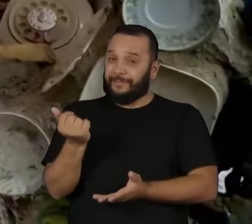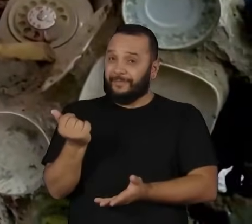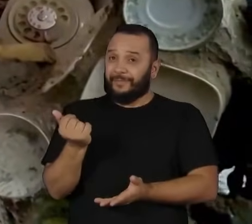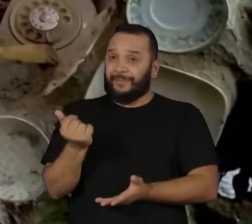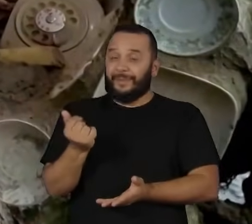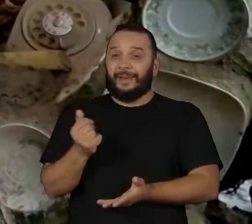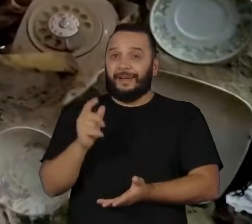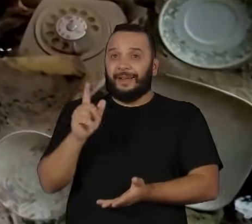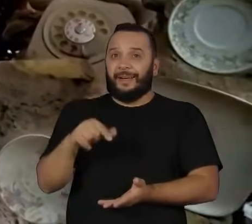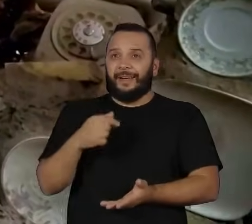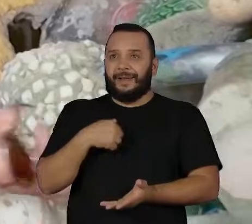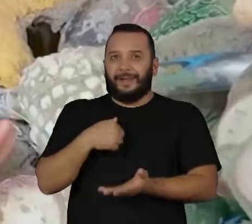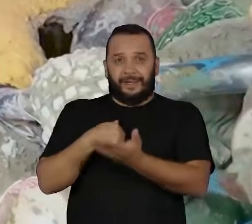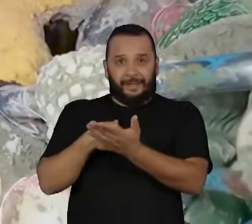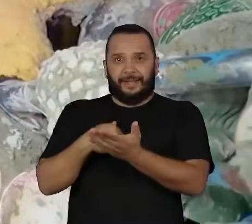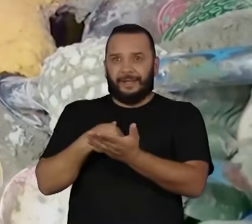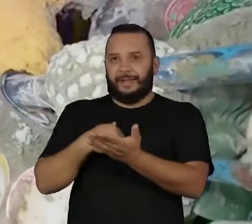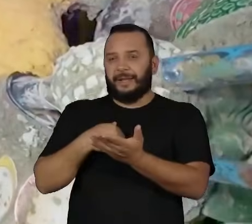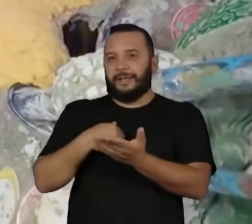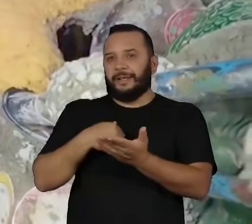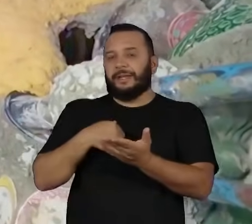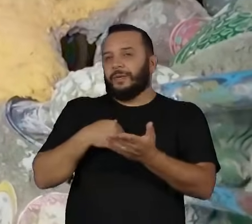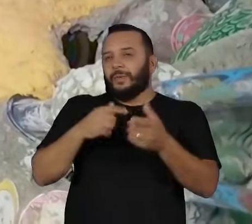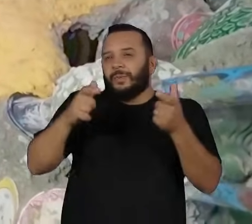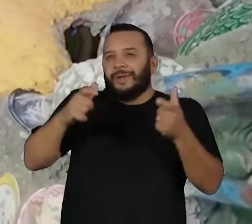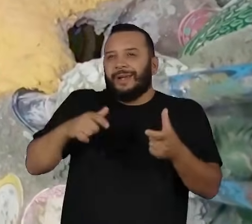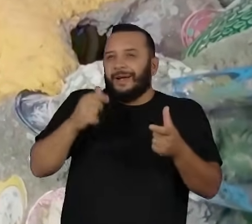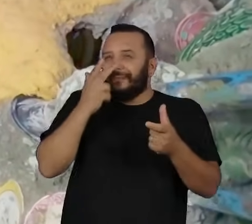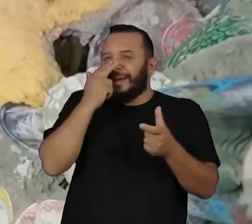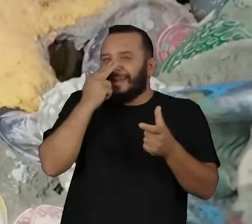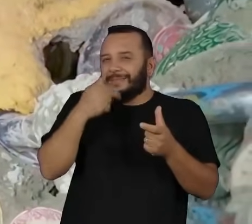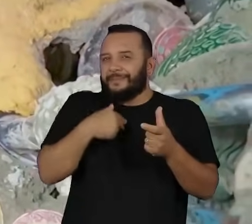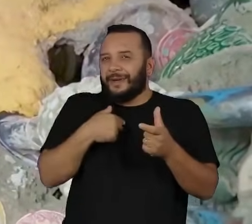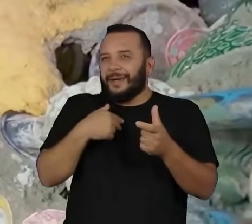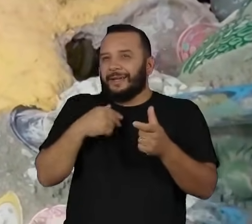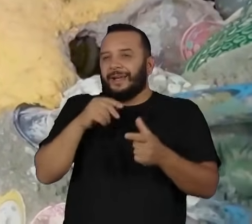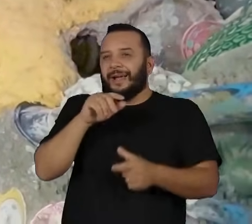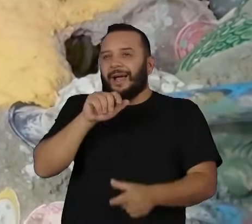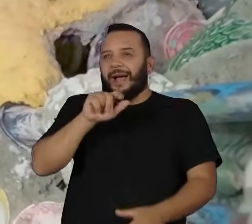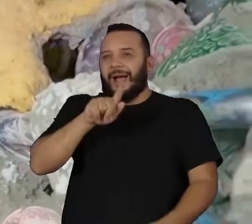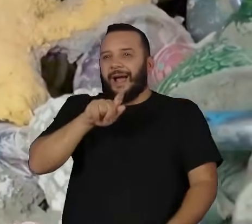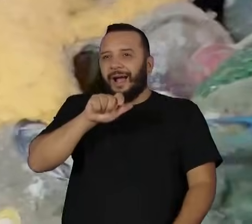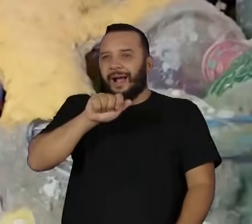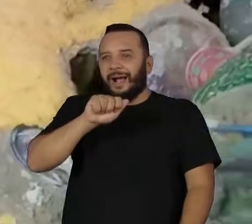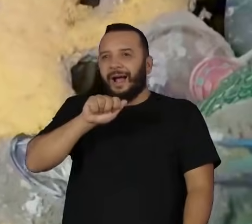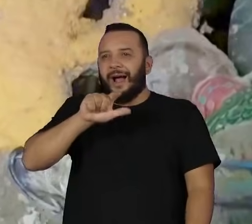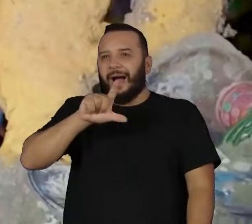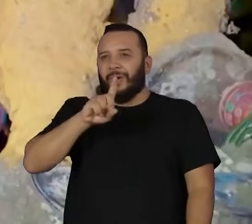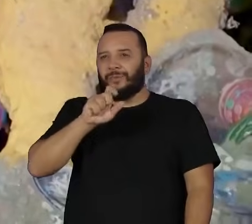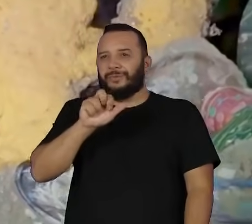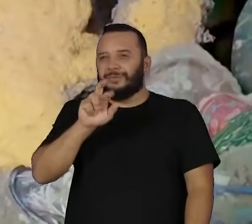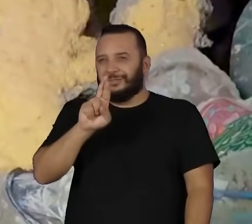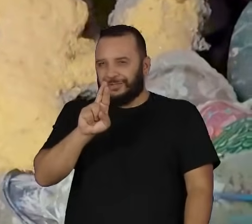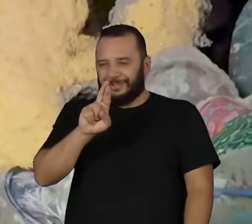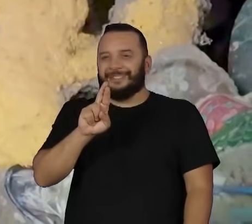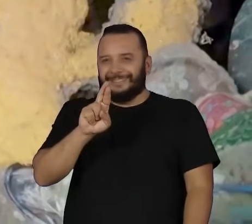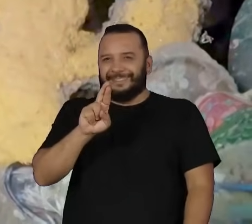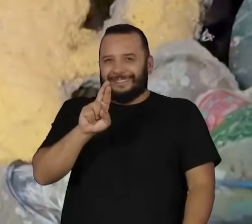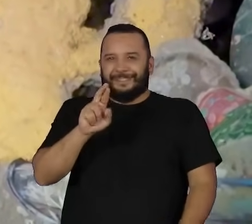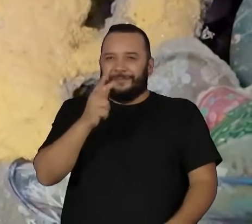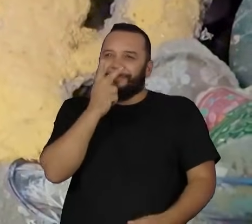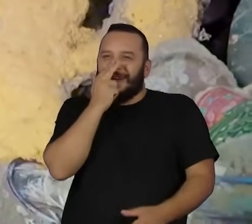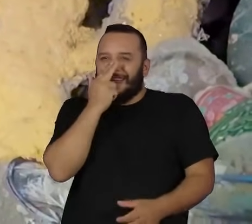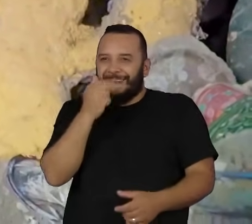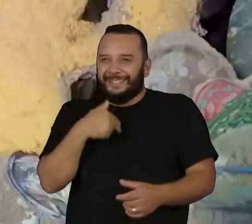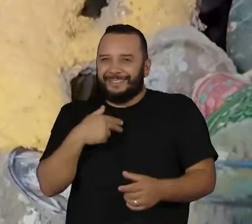Gaudí brasileiro. Por que o Gaudí brasileiro? Porque ficou muito parecido com o trabalho do Gaudí. Porque eu fiz parecido com o trabalho do Gaudí sem